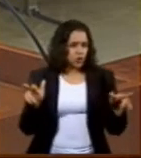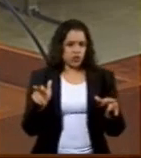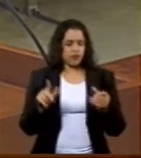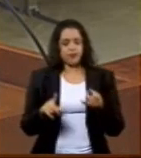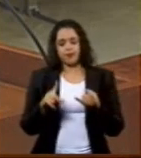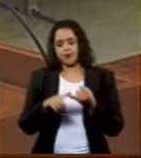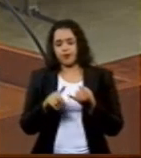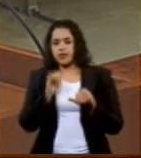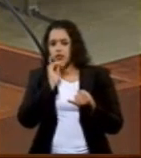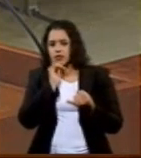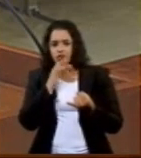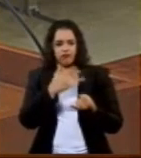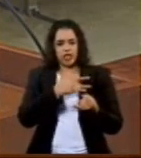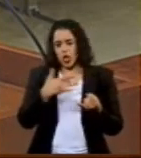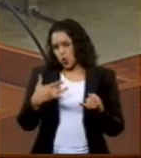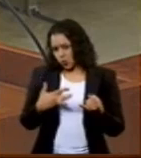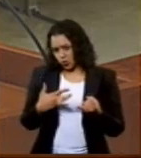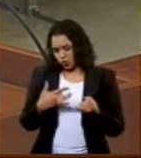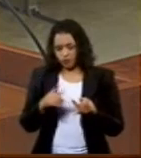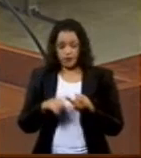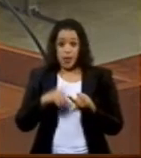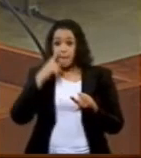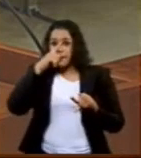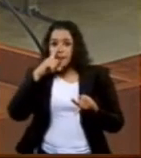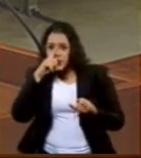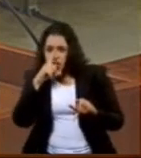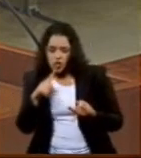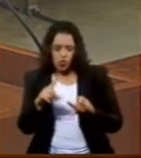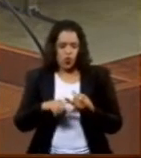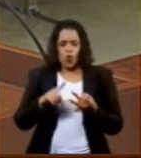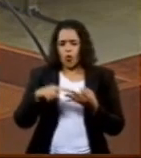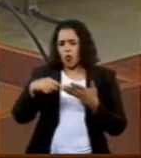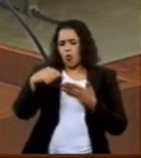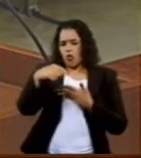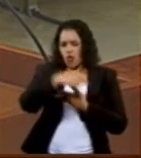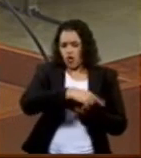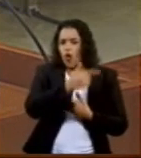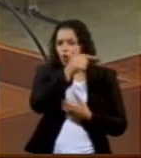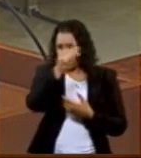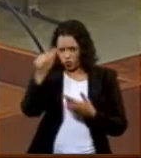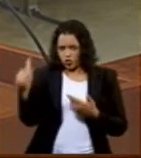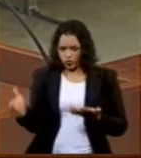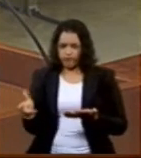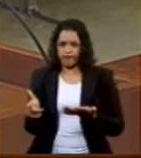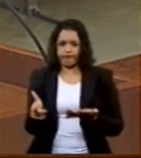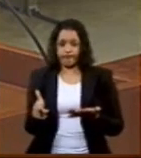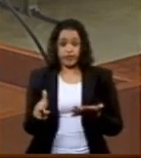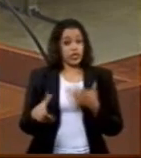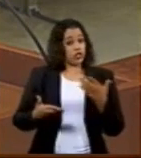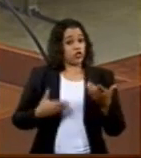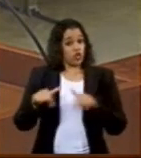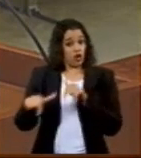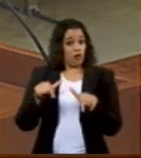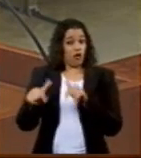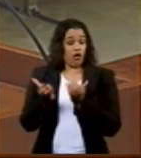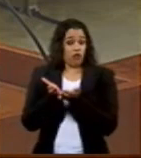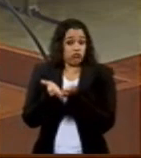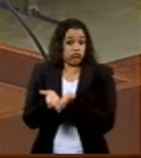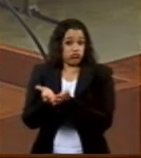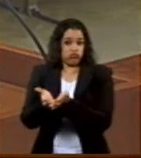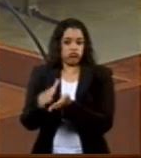de insalubridade, periculosidade e outros riscos inerentes à atividade portuária.